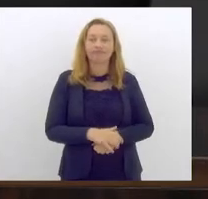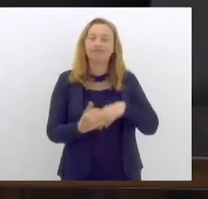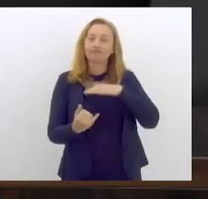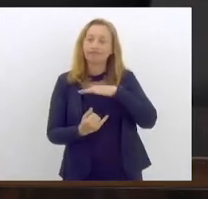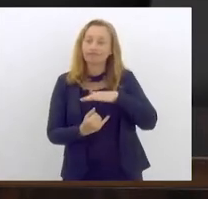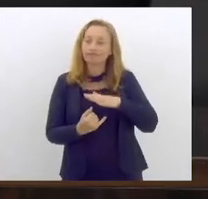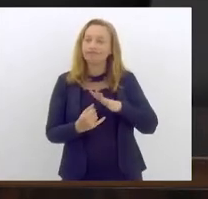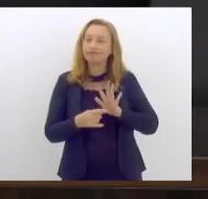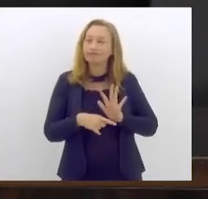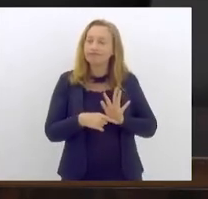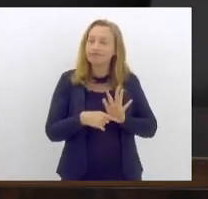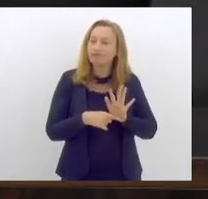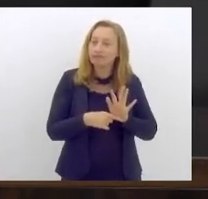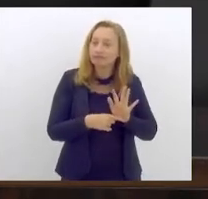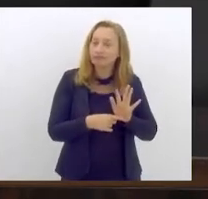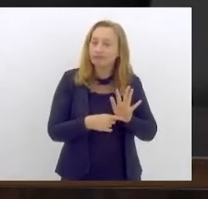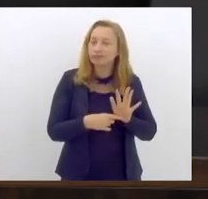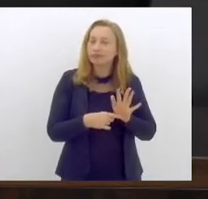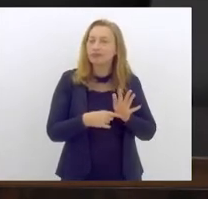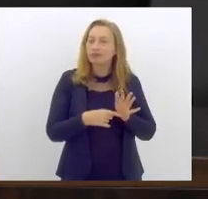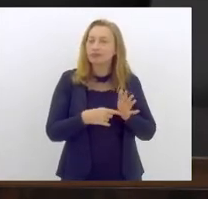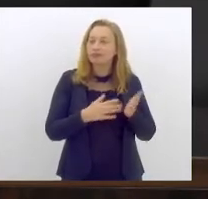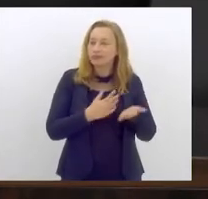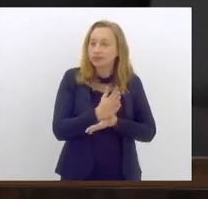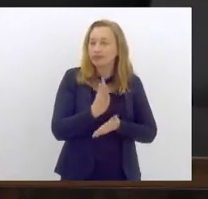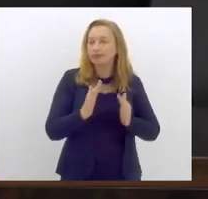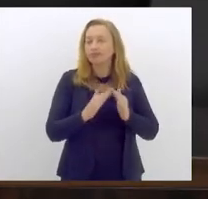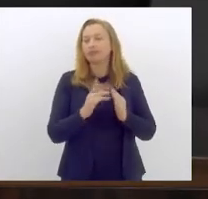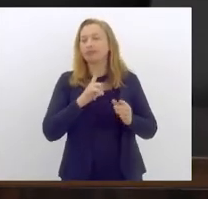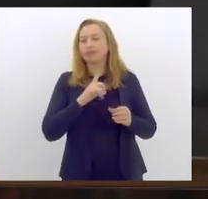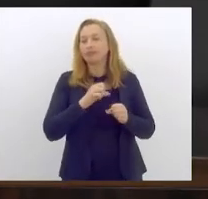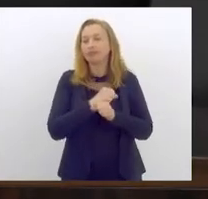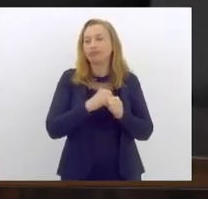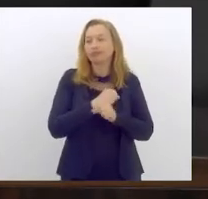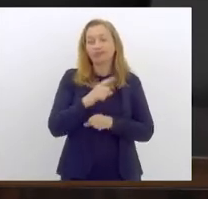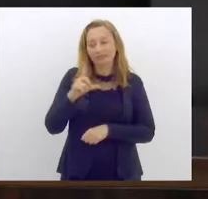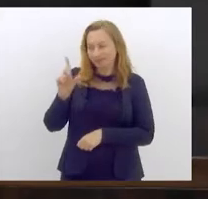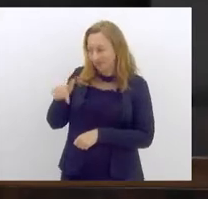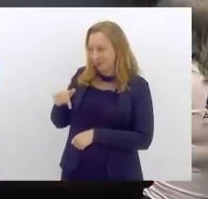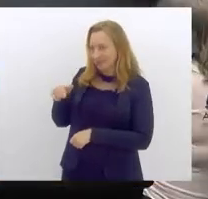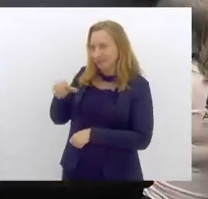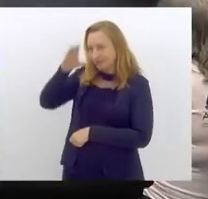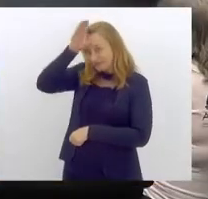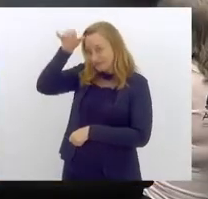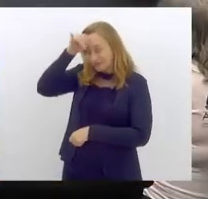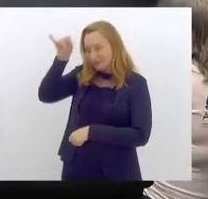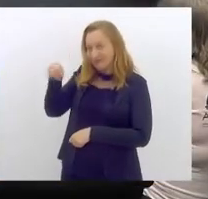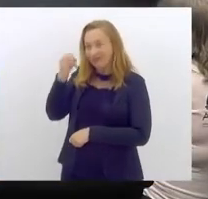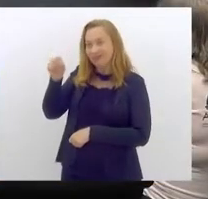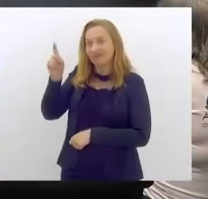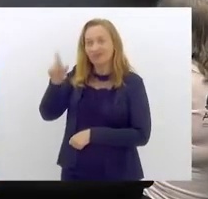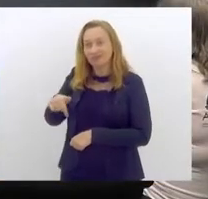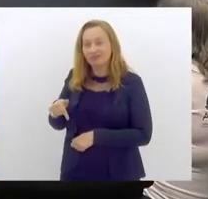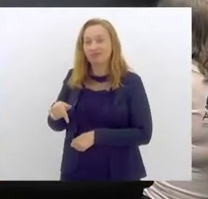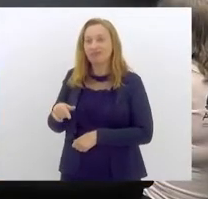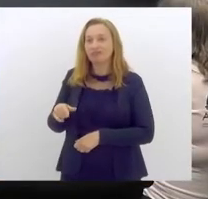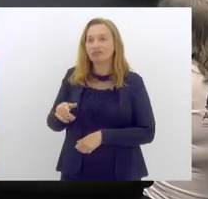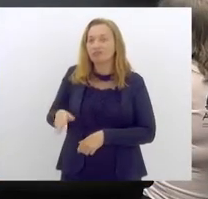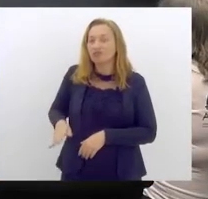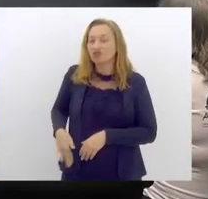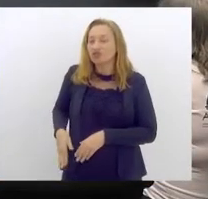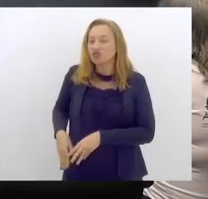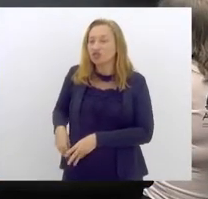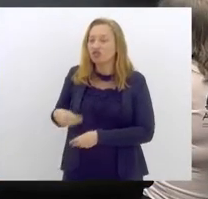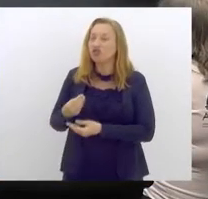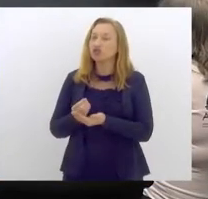institucionalizou na casa teve ano que a gente mesmo tirava né a gente tirava do bolso para fazer